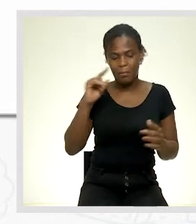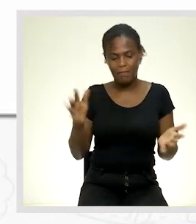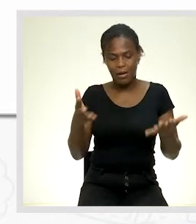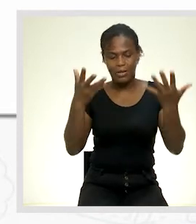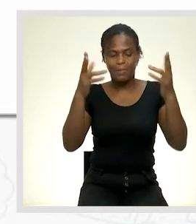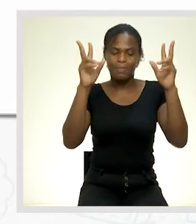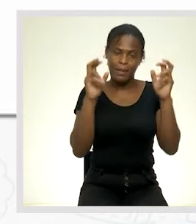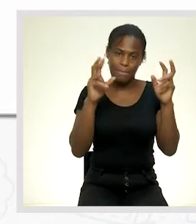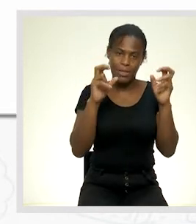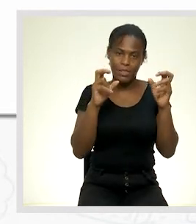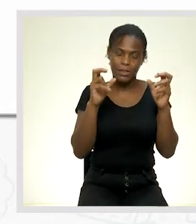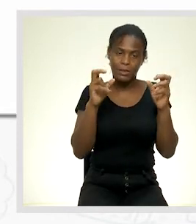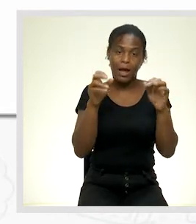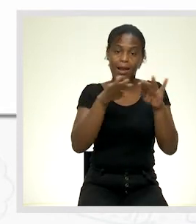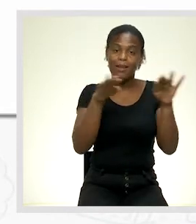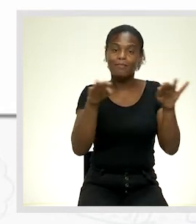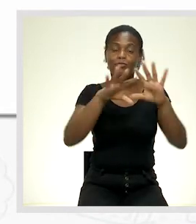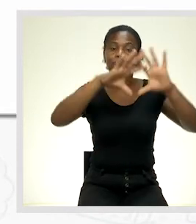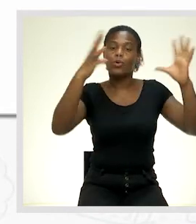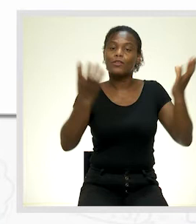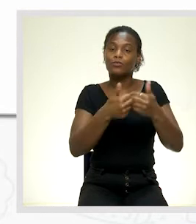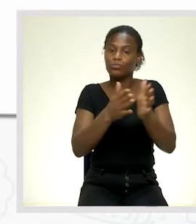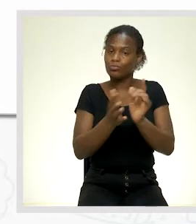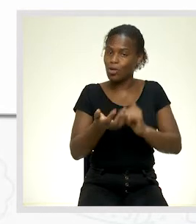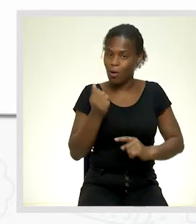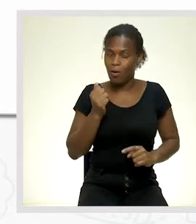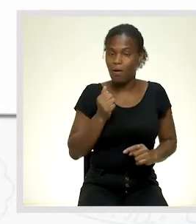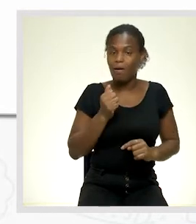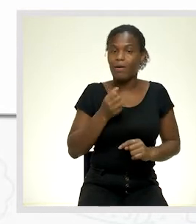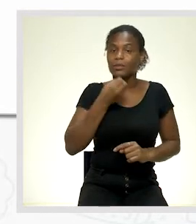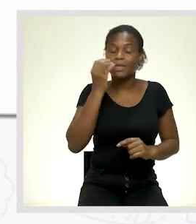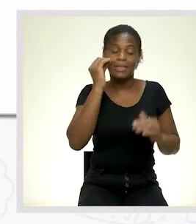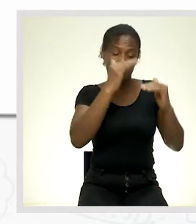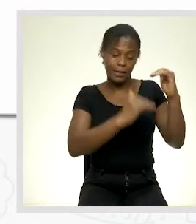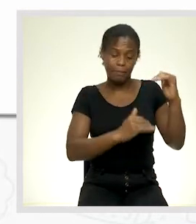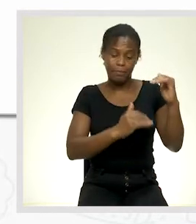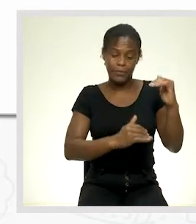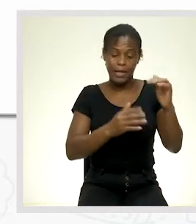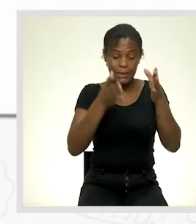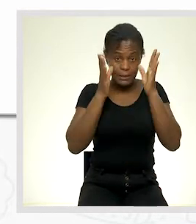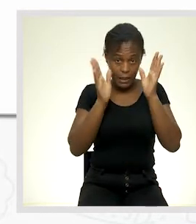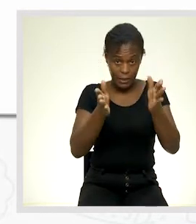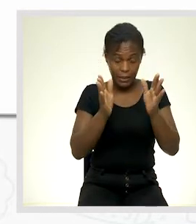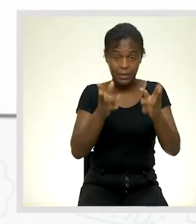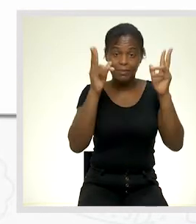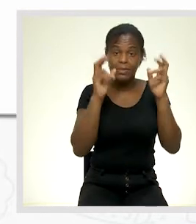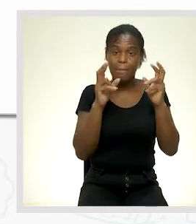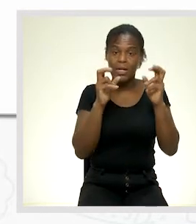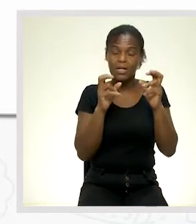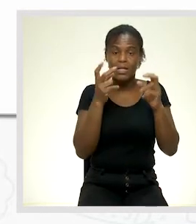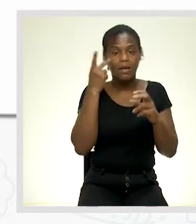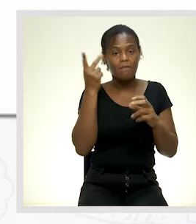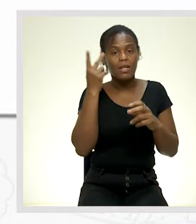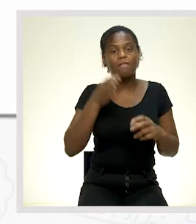Privilégio de temas de alcance coletivo. A característica seguinte, centra-se em temas